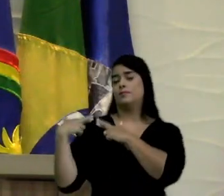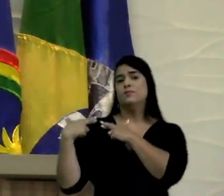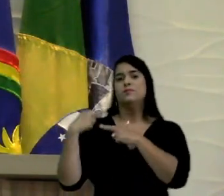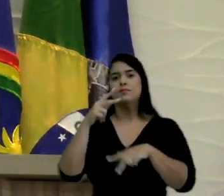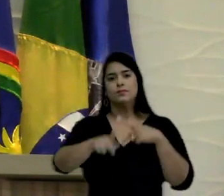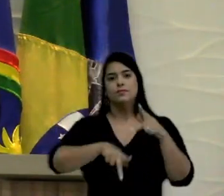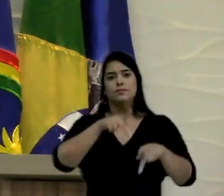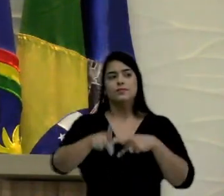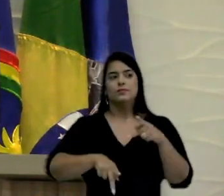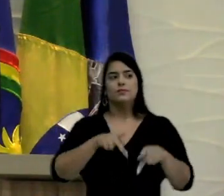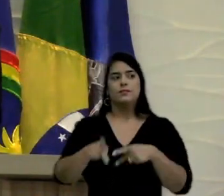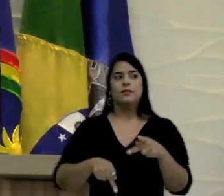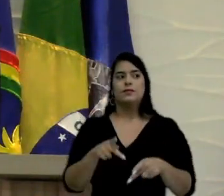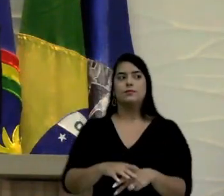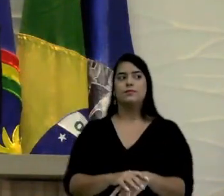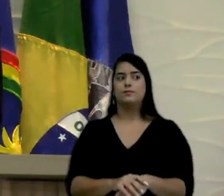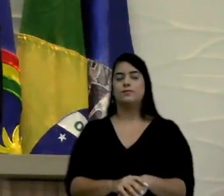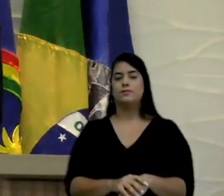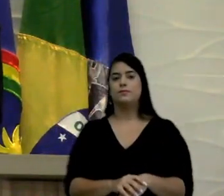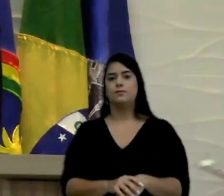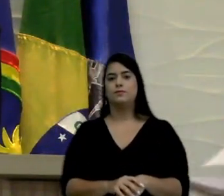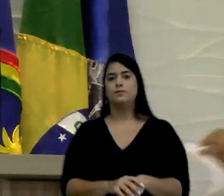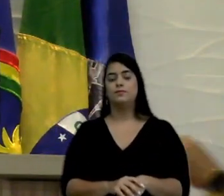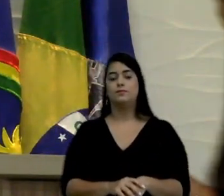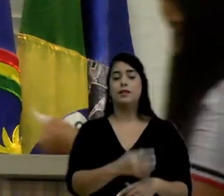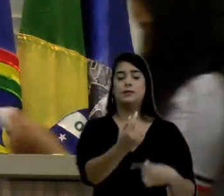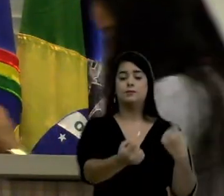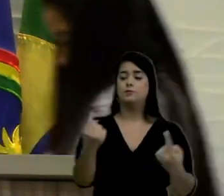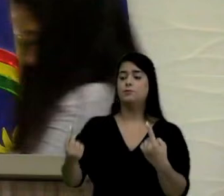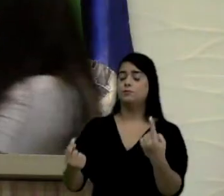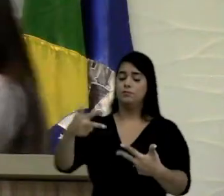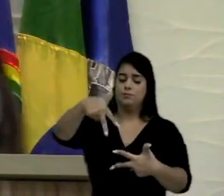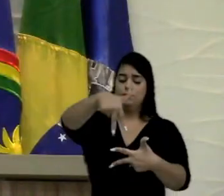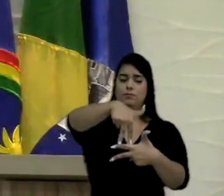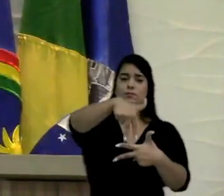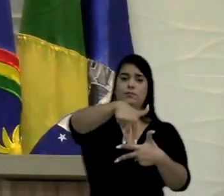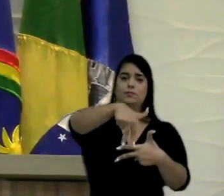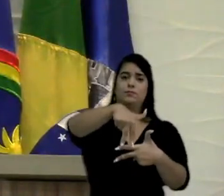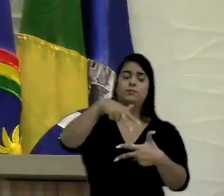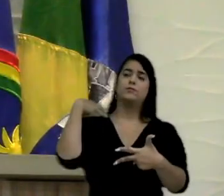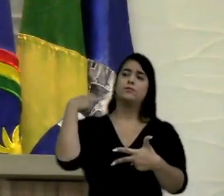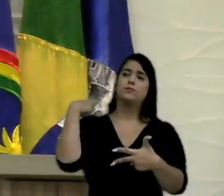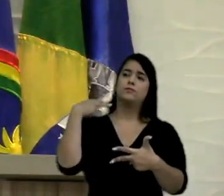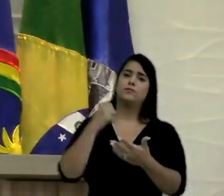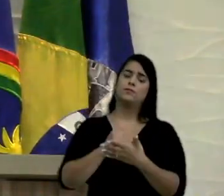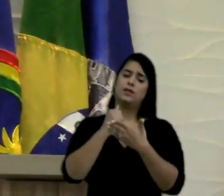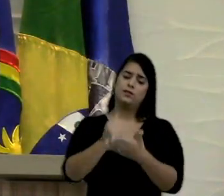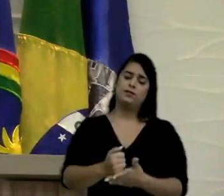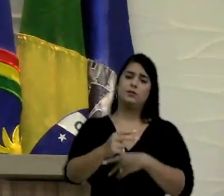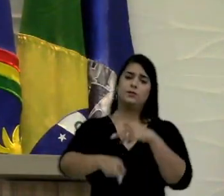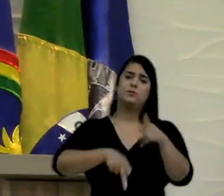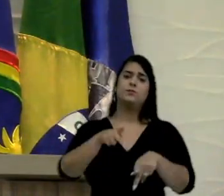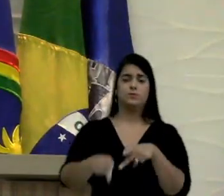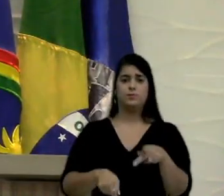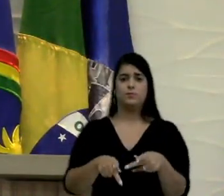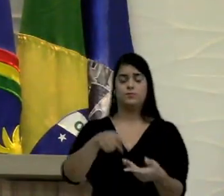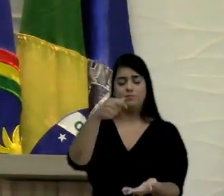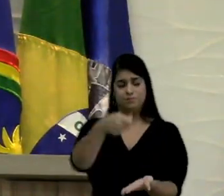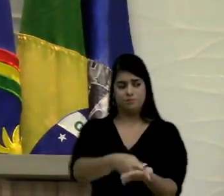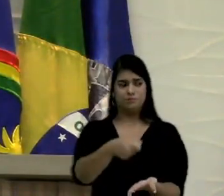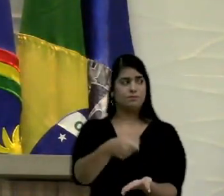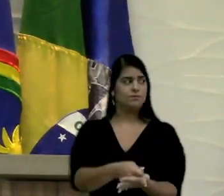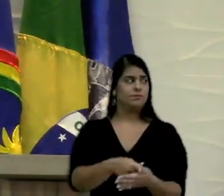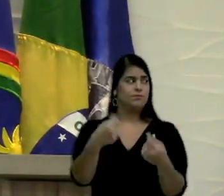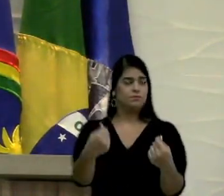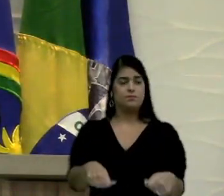população cada vereador que vem aqui nessa Tribuna que levanta qualquer questão em favor do povo é porque o povo tá precisando